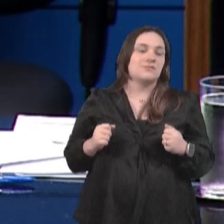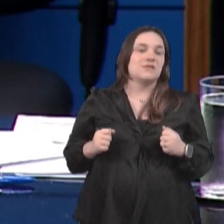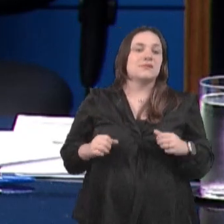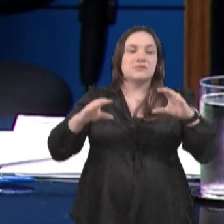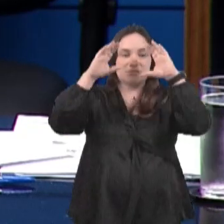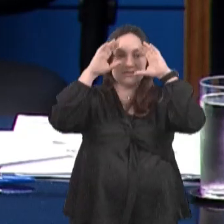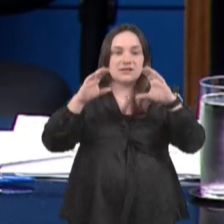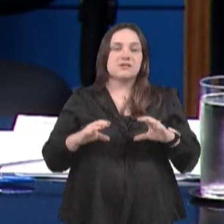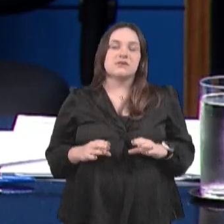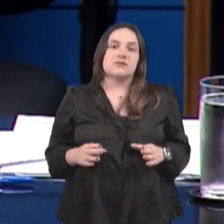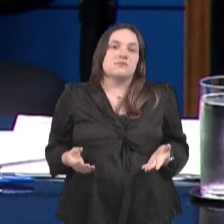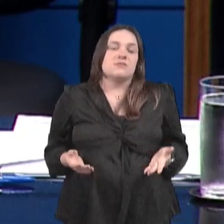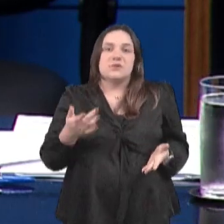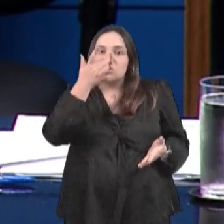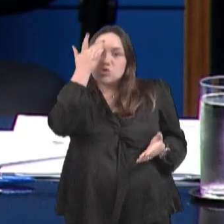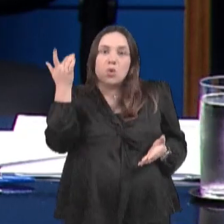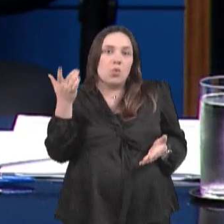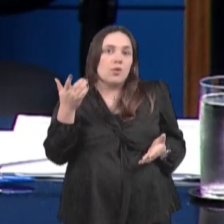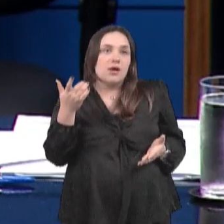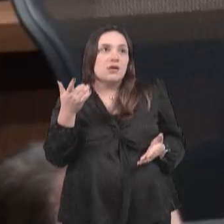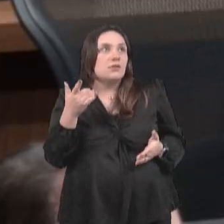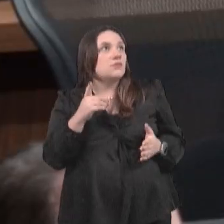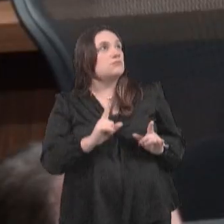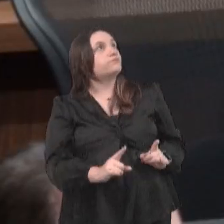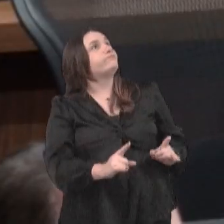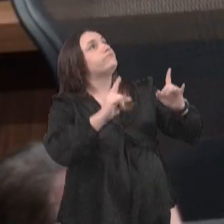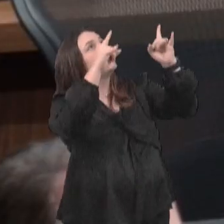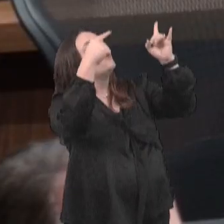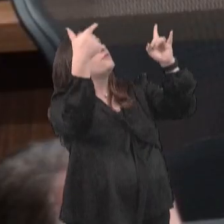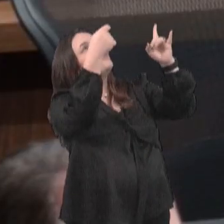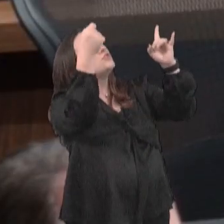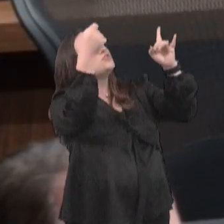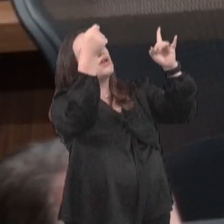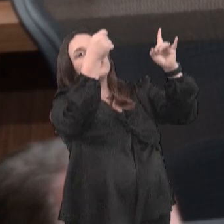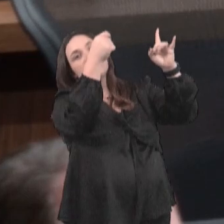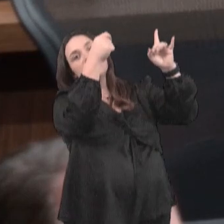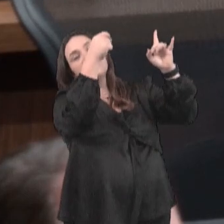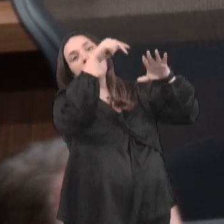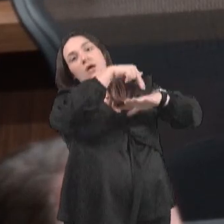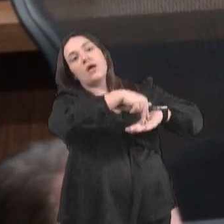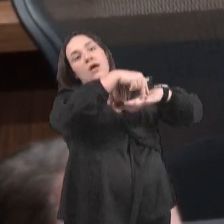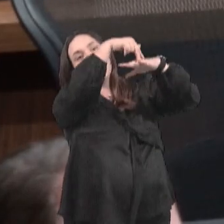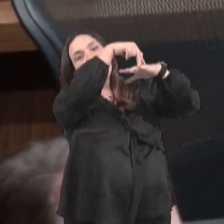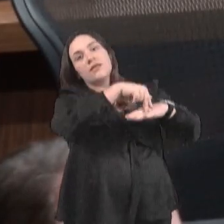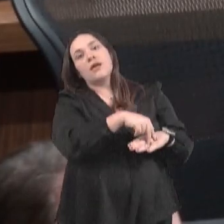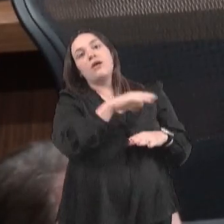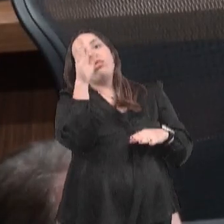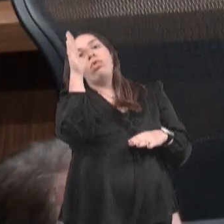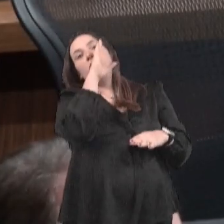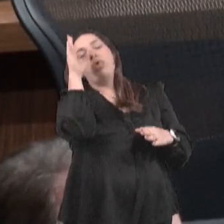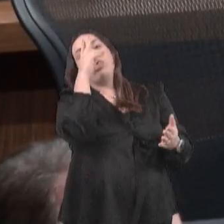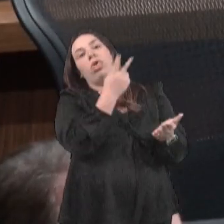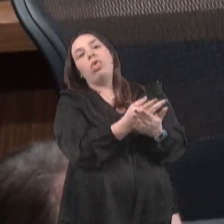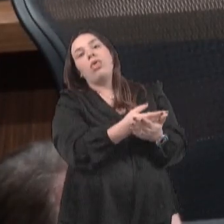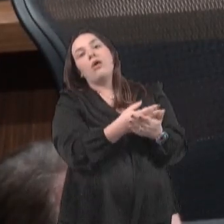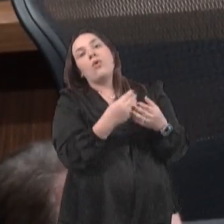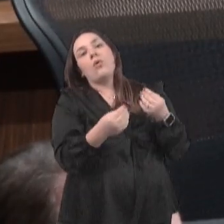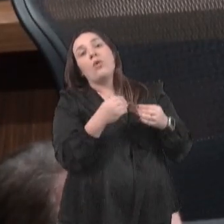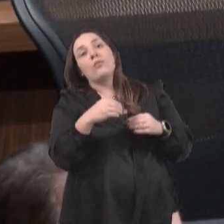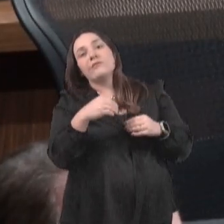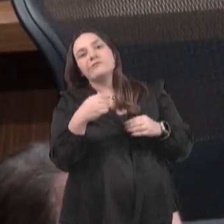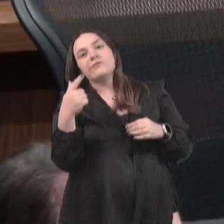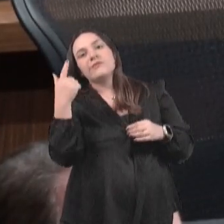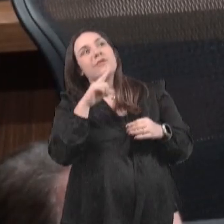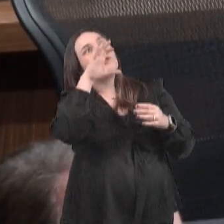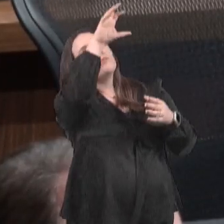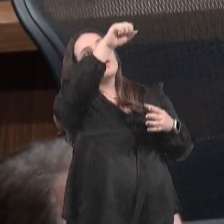cidadão acamado, que não tem outra situação, morar no 20º andar, numa situação dessa, com certeza não tem a condição